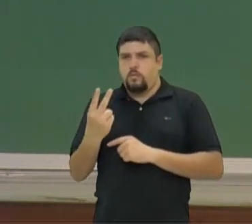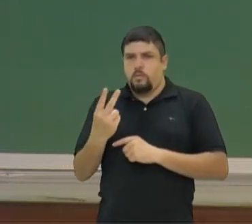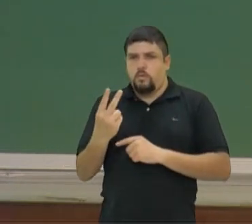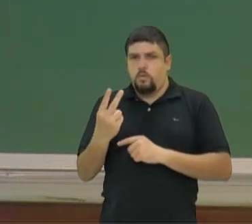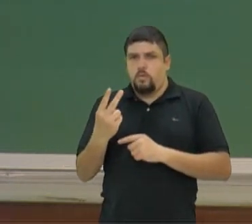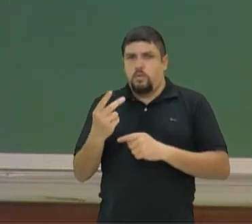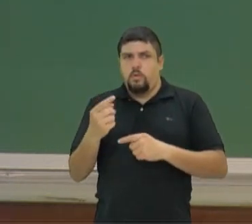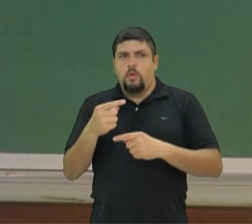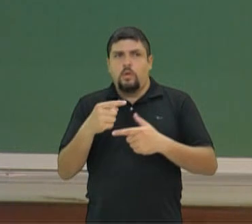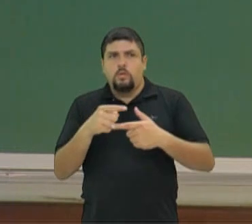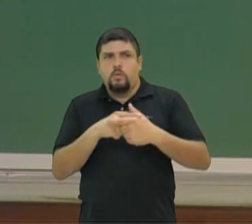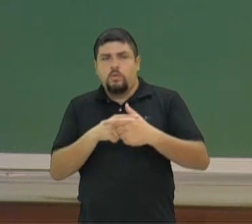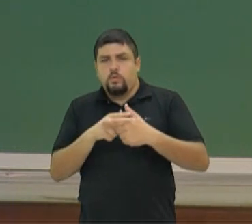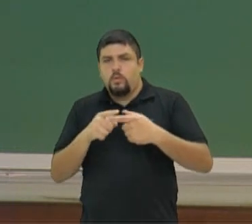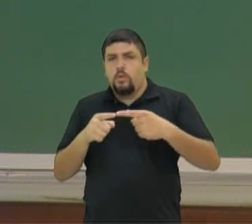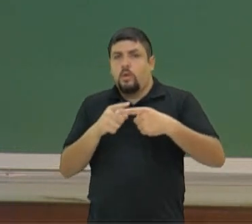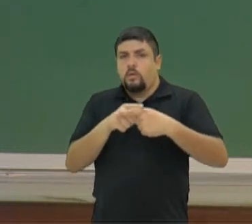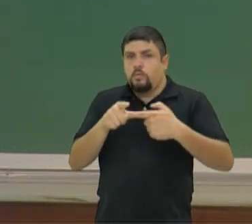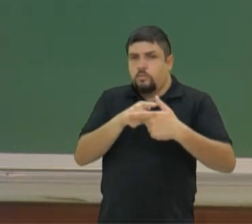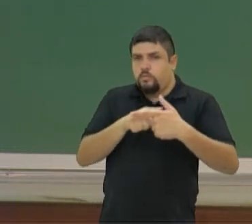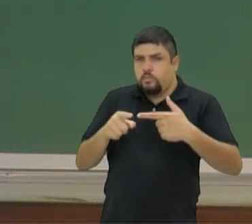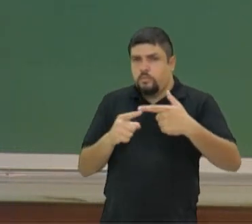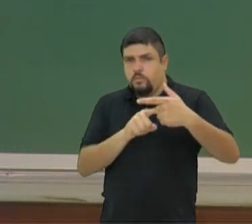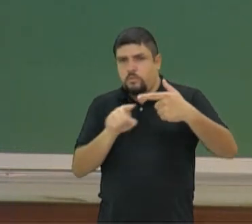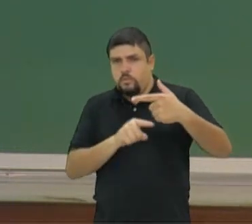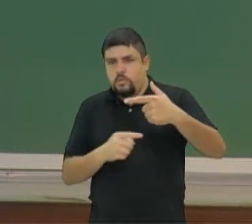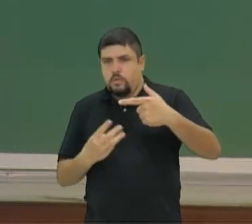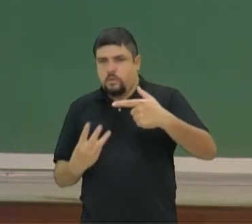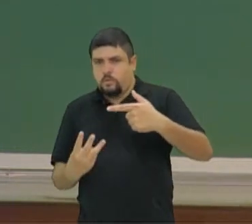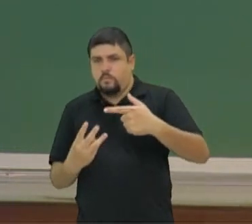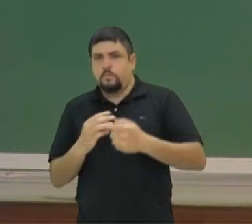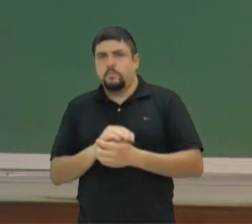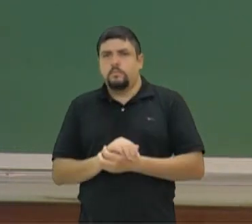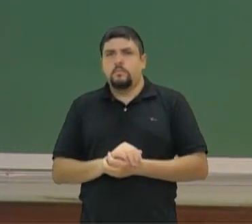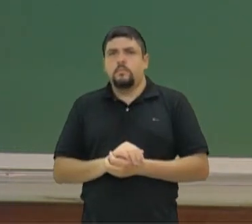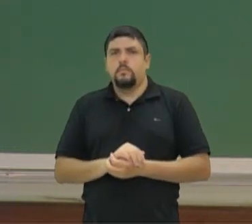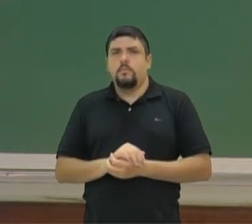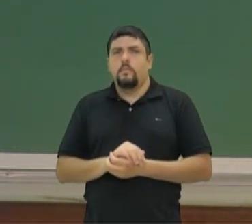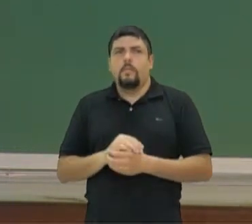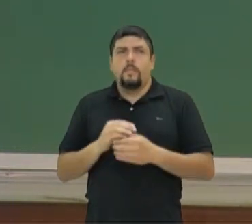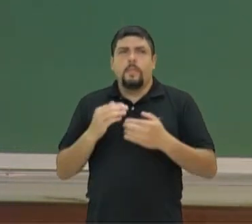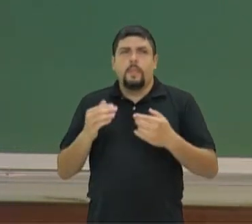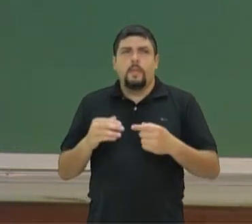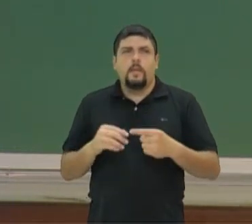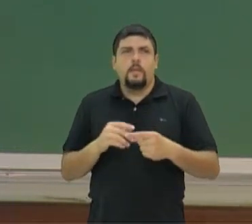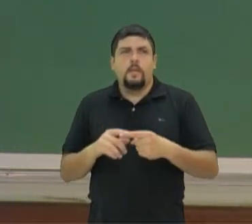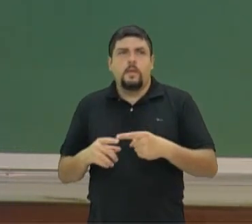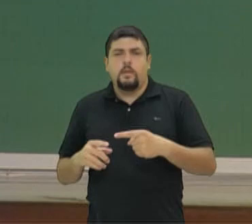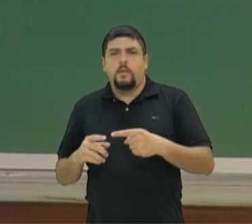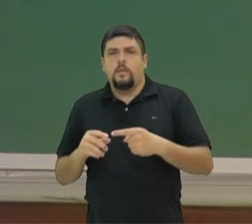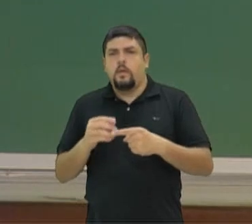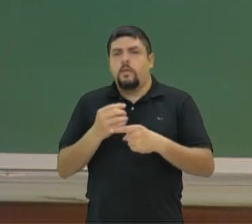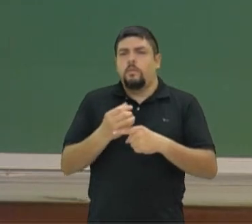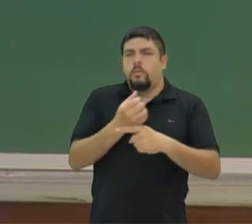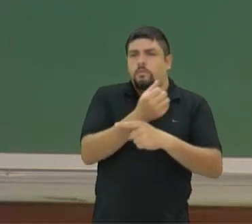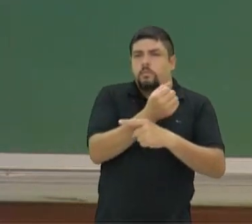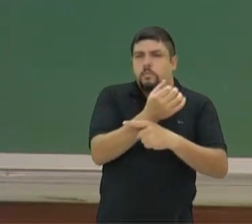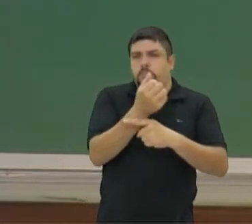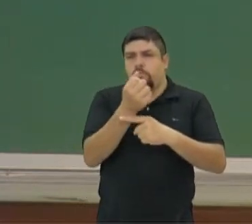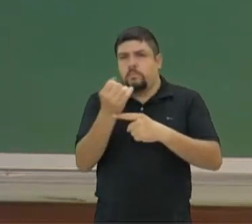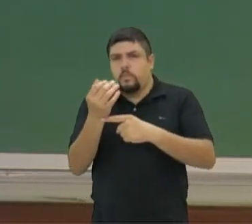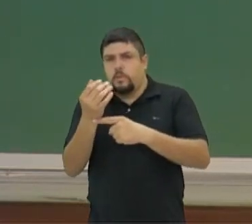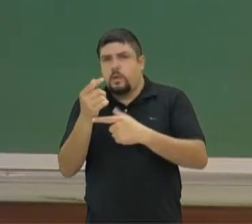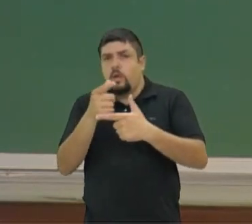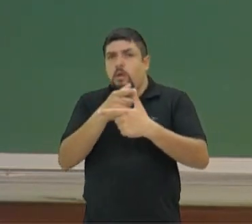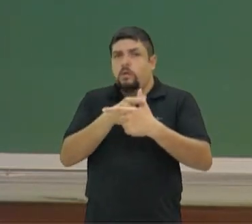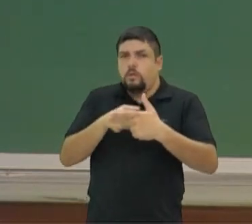Ou seja, eu quero que você calcule a divisão do produto de dois argumentos por um terceiro